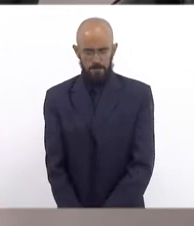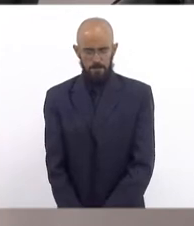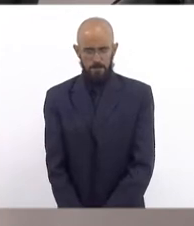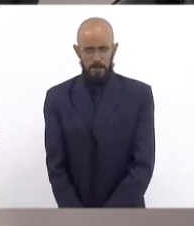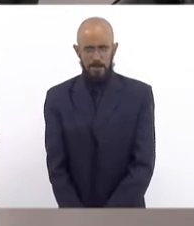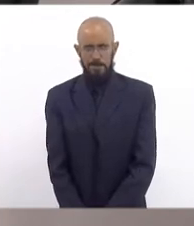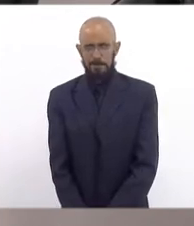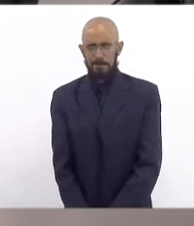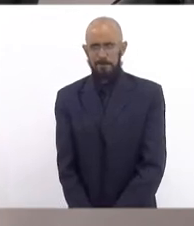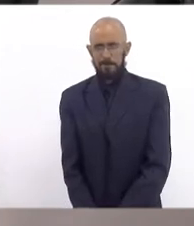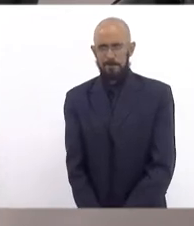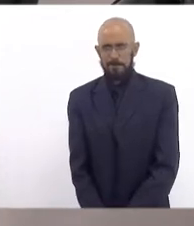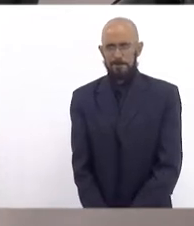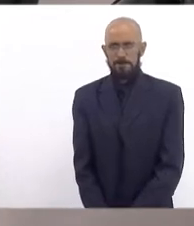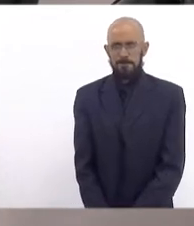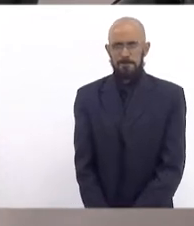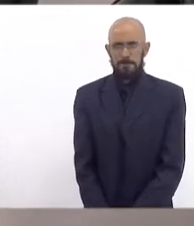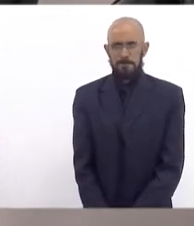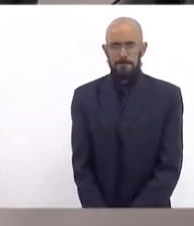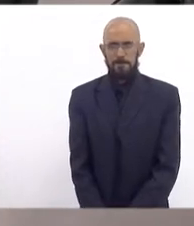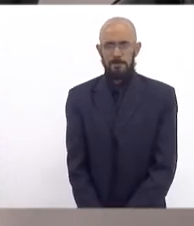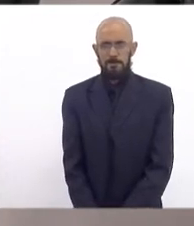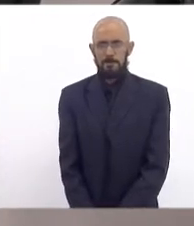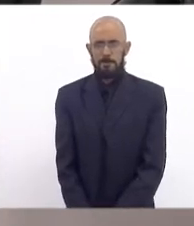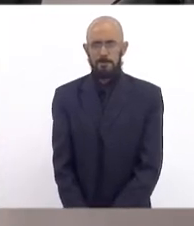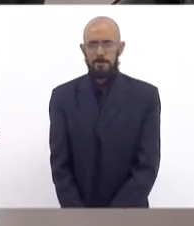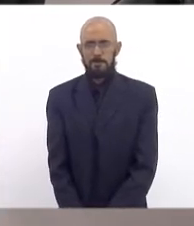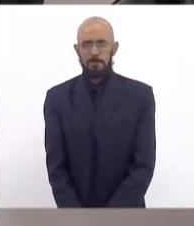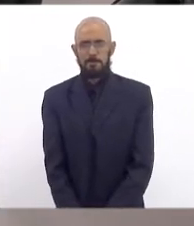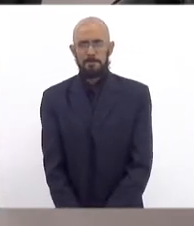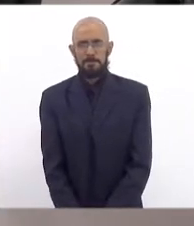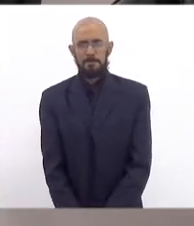emenda nº 1 de autoria